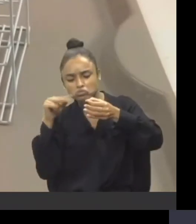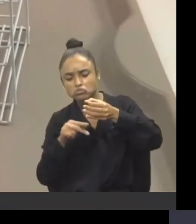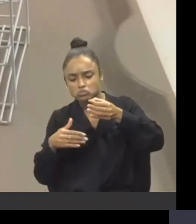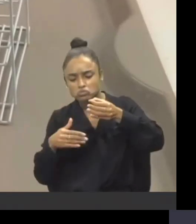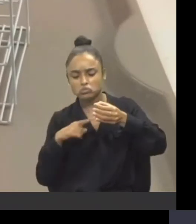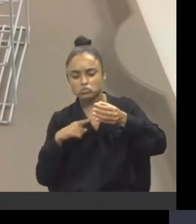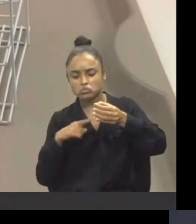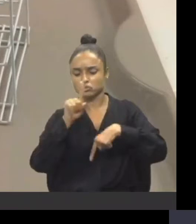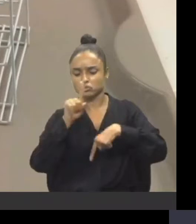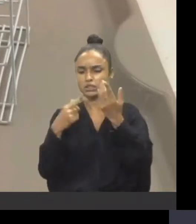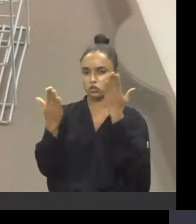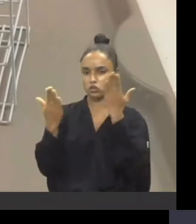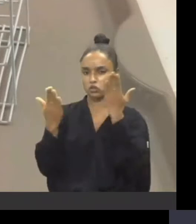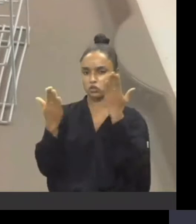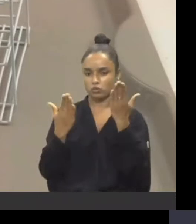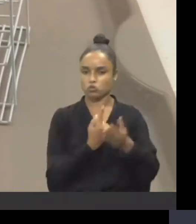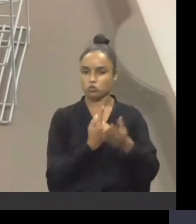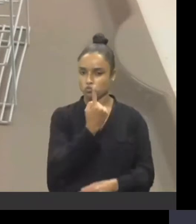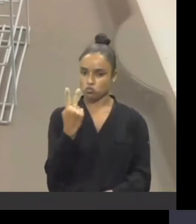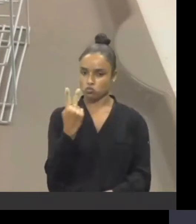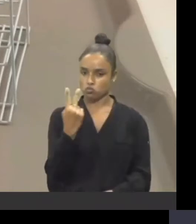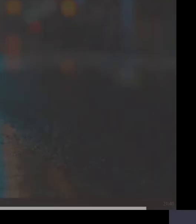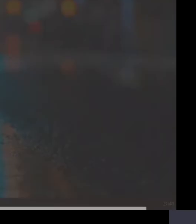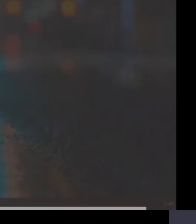comparar os dois recipientes.